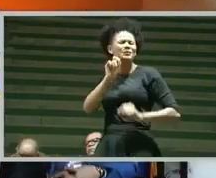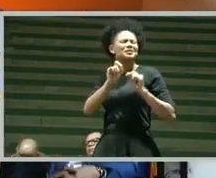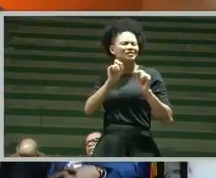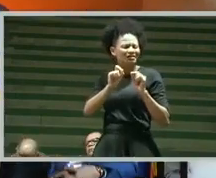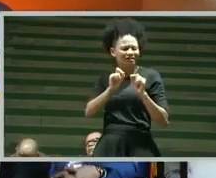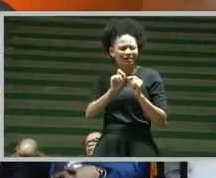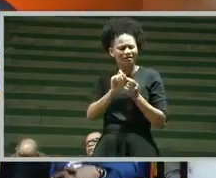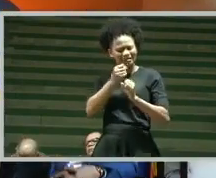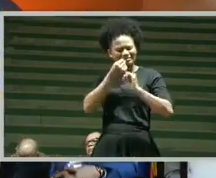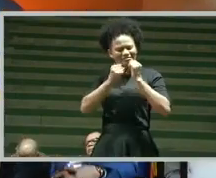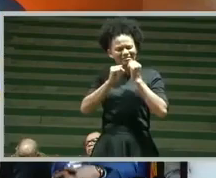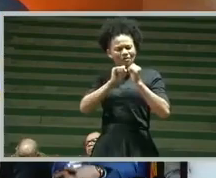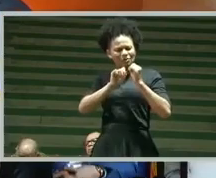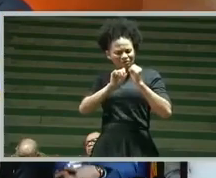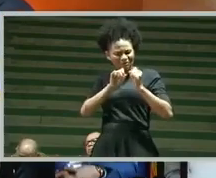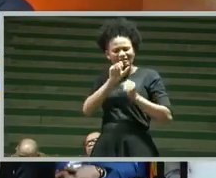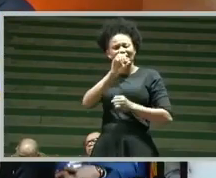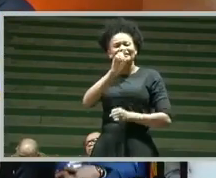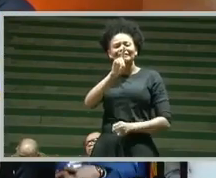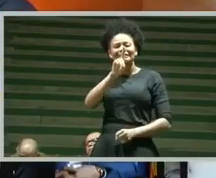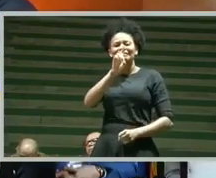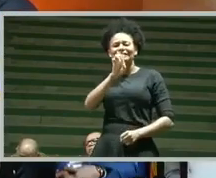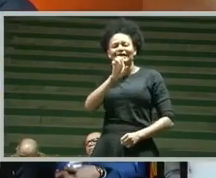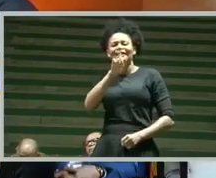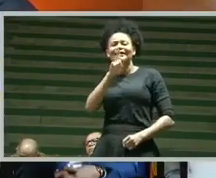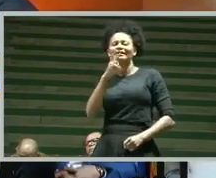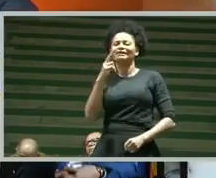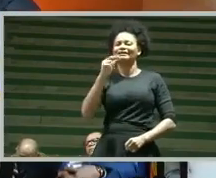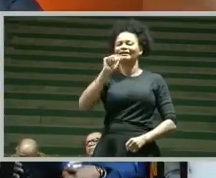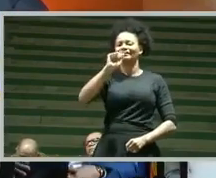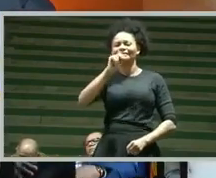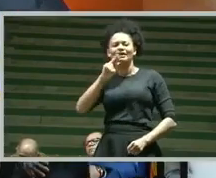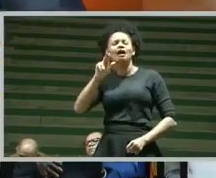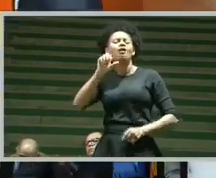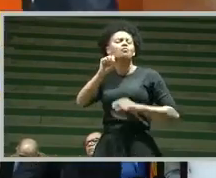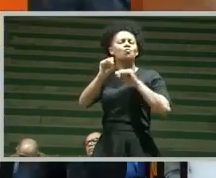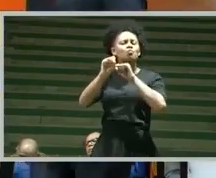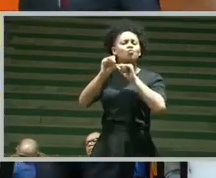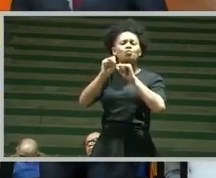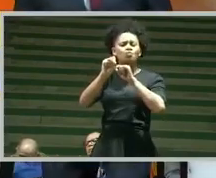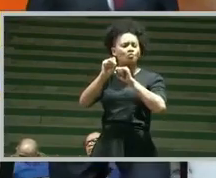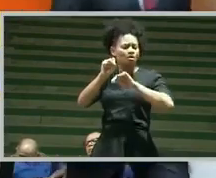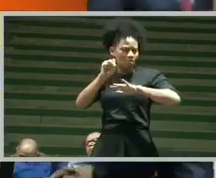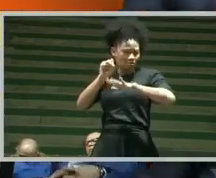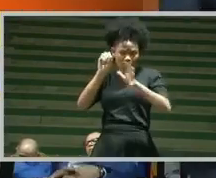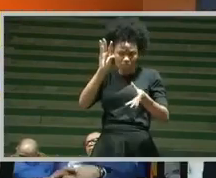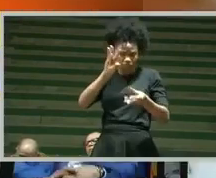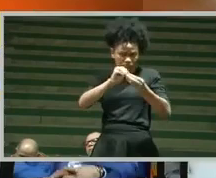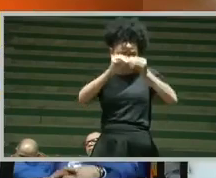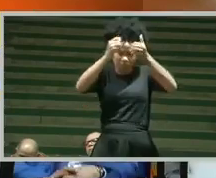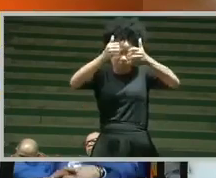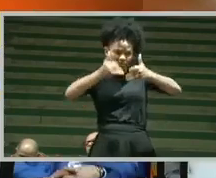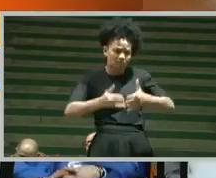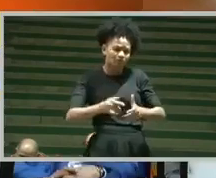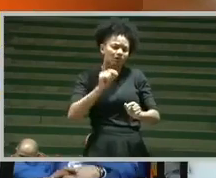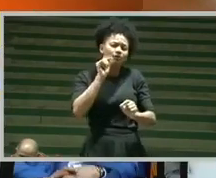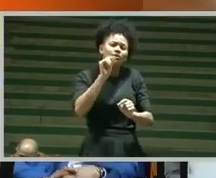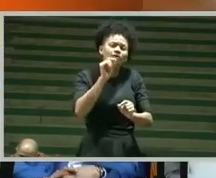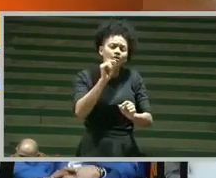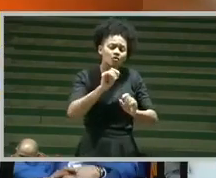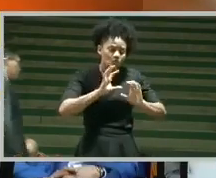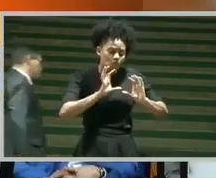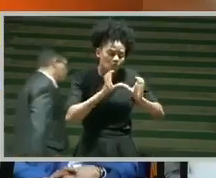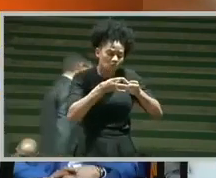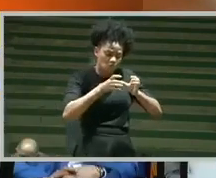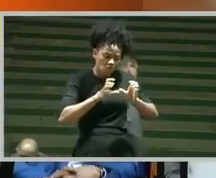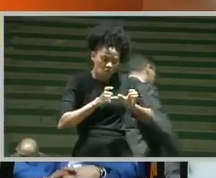Degraus? Rapidamente aqui, em linhas gerais, Salmos de Degraus é um